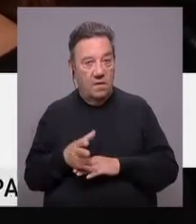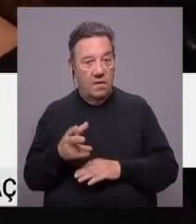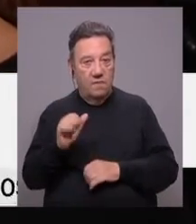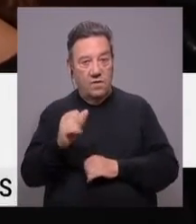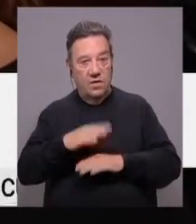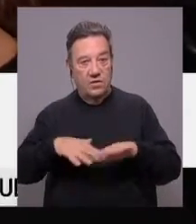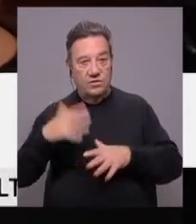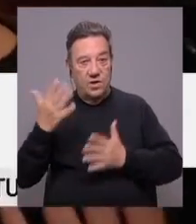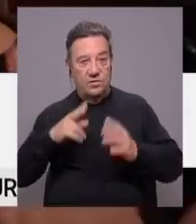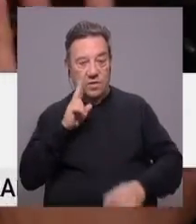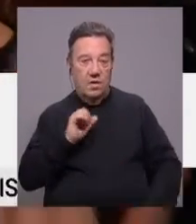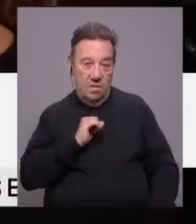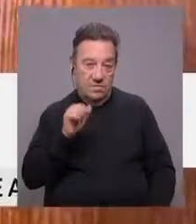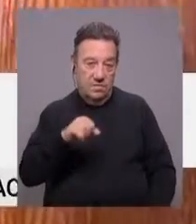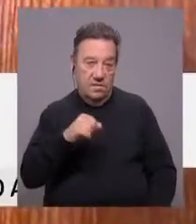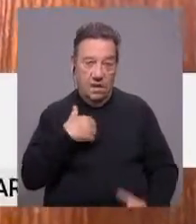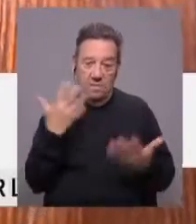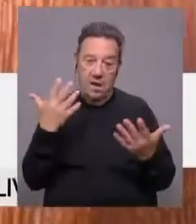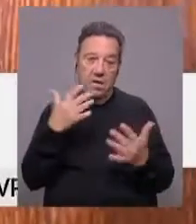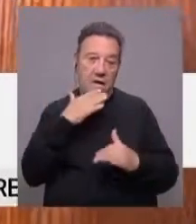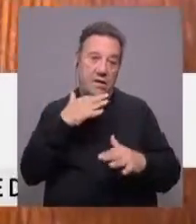gestos? Conseguem. As nossas mãos cantam.